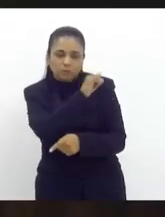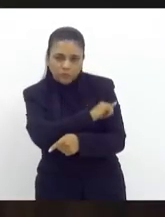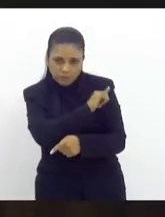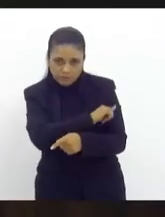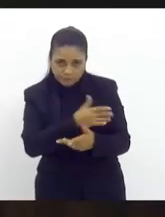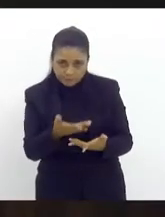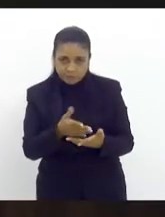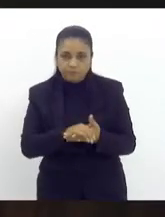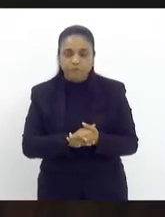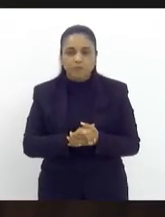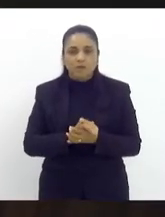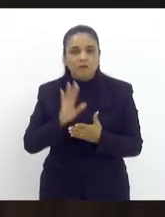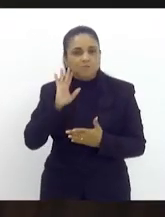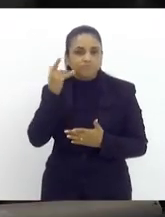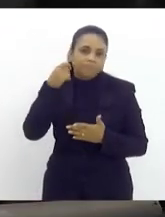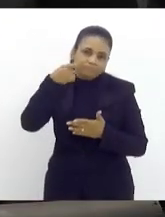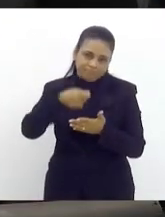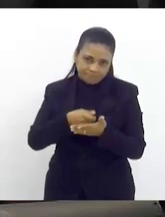Deputada,